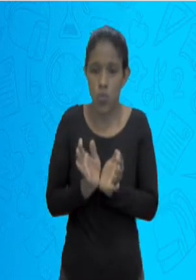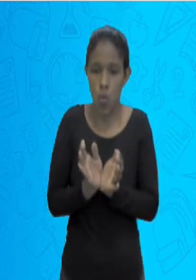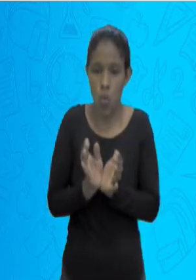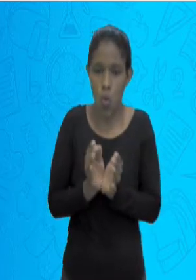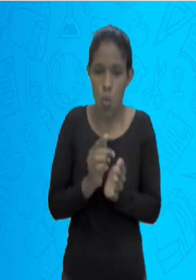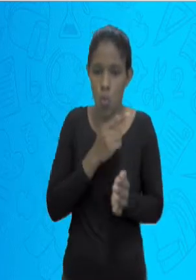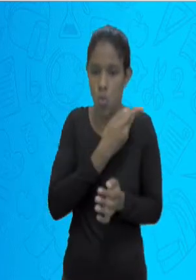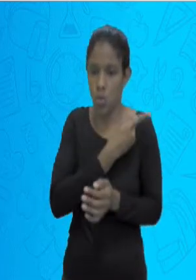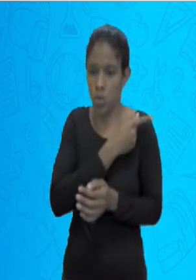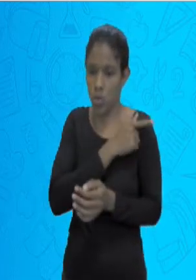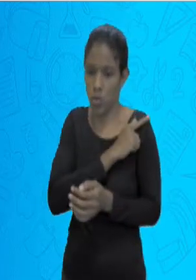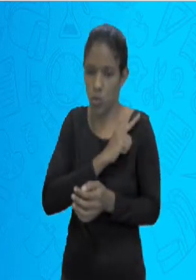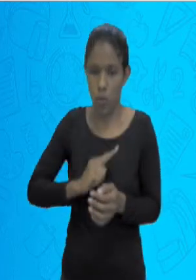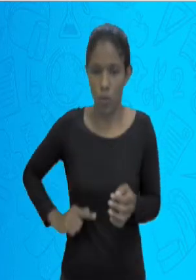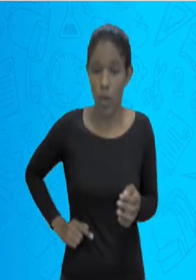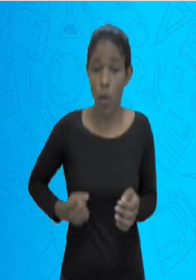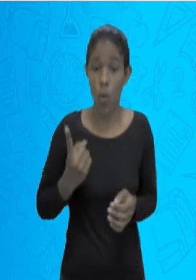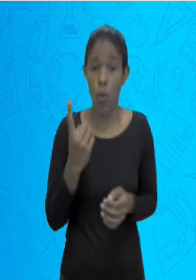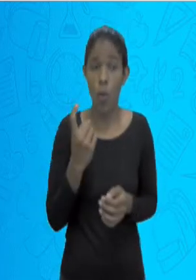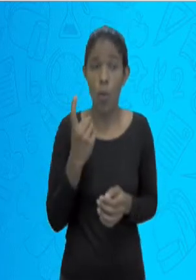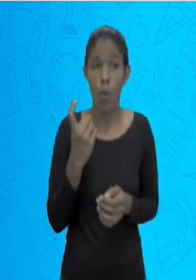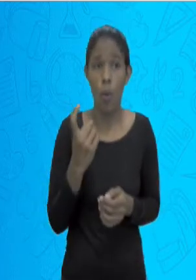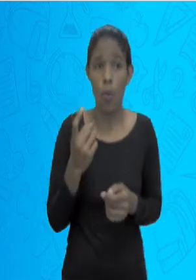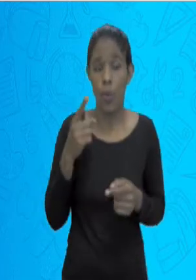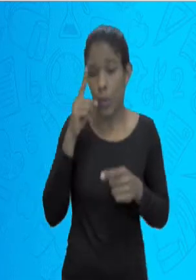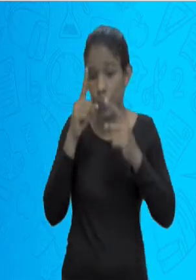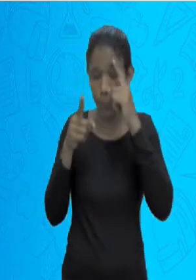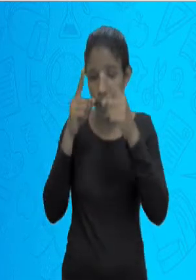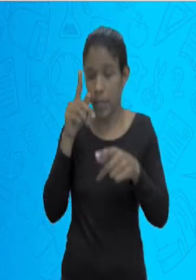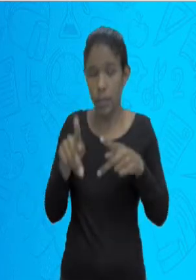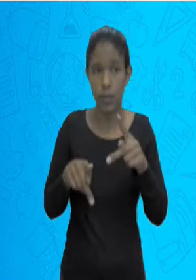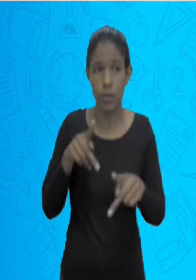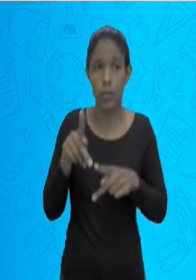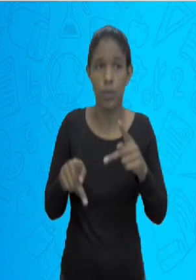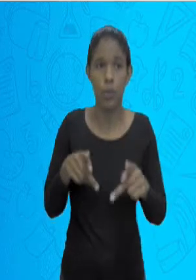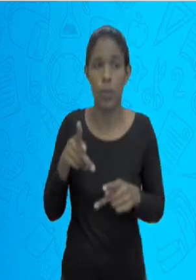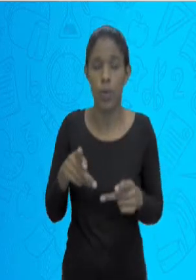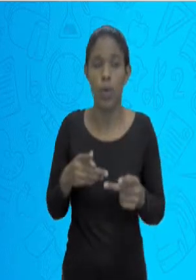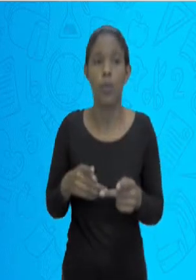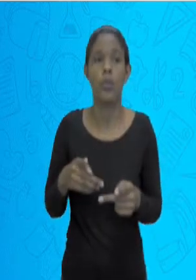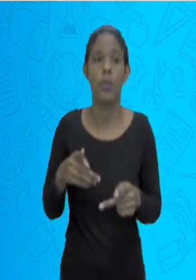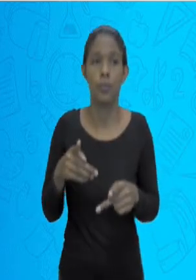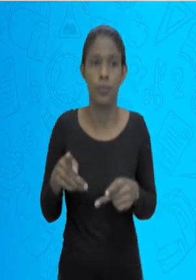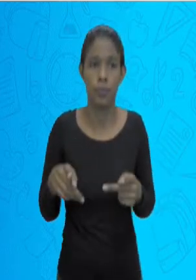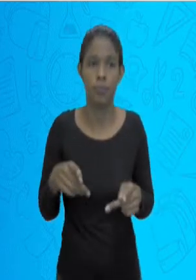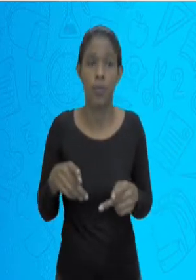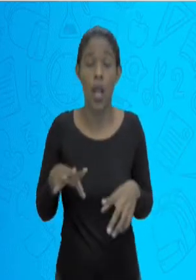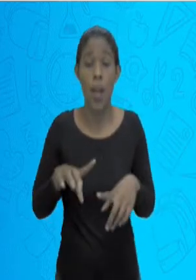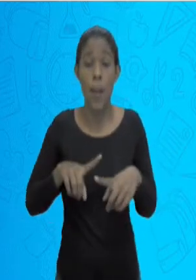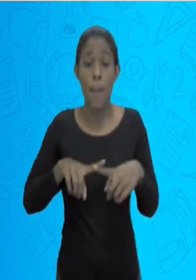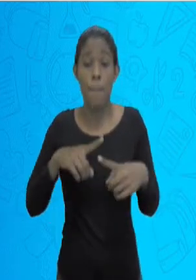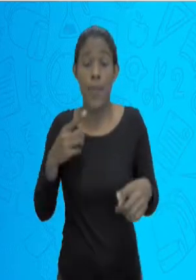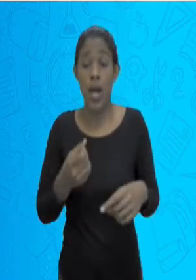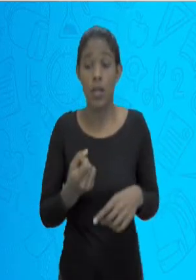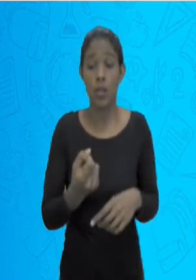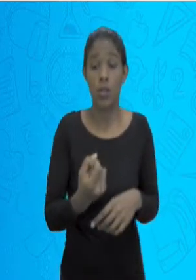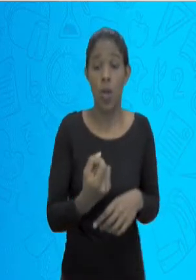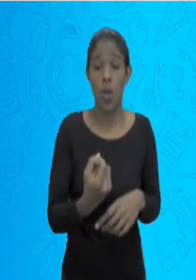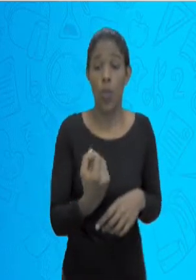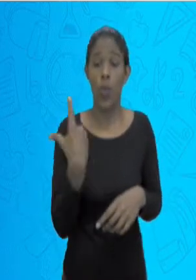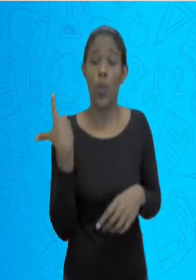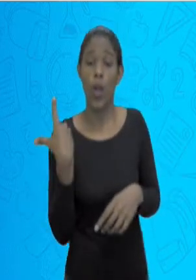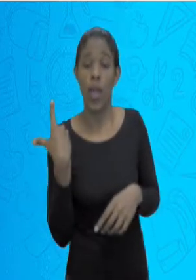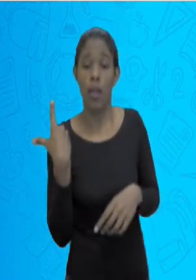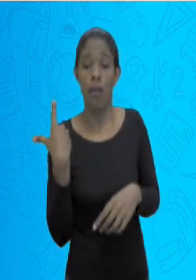império, mais absolutista, com concentração de poderes do que a monarquia tradicional